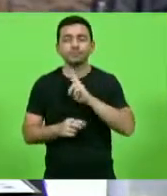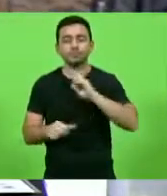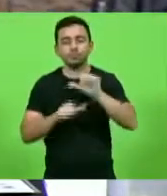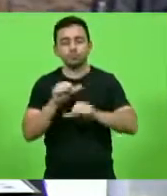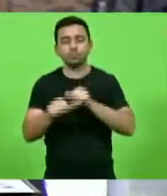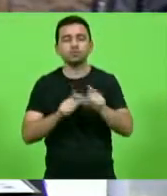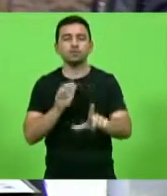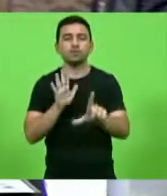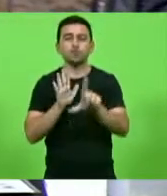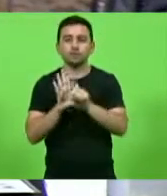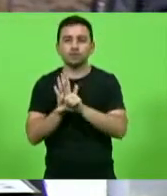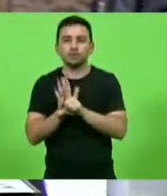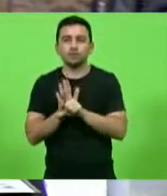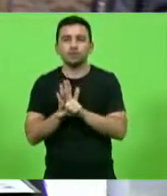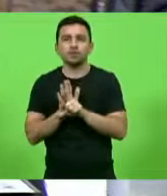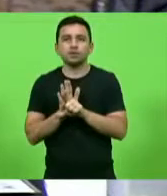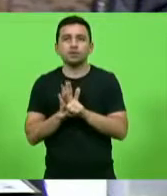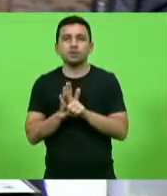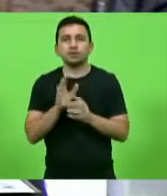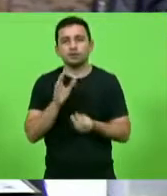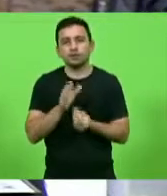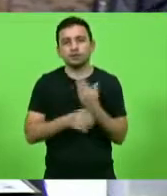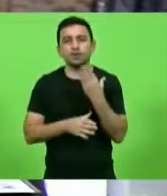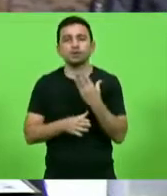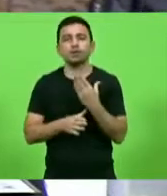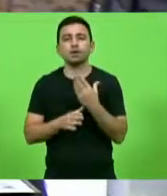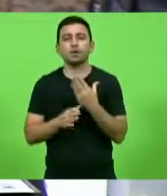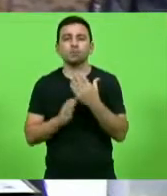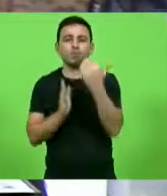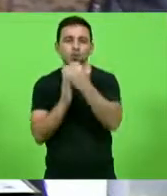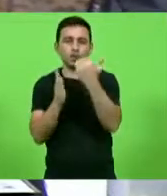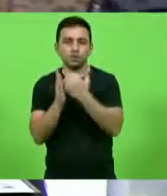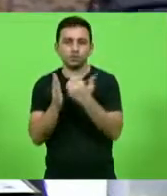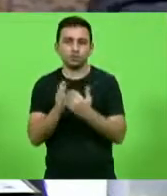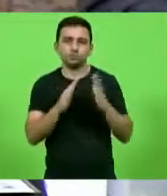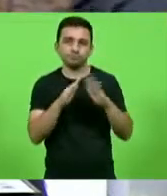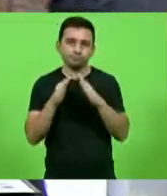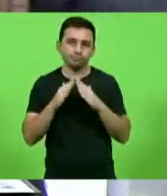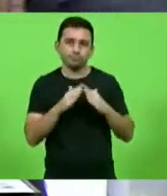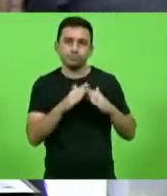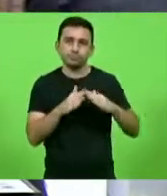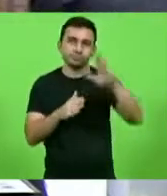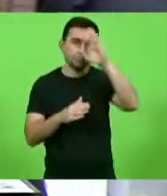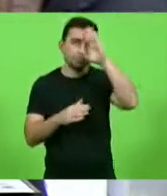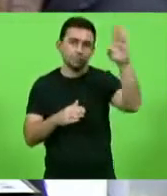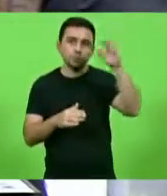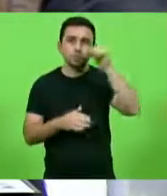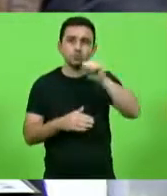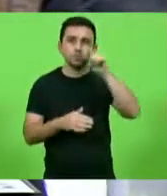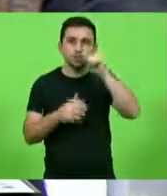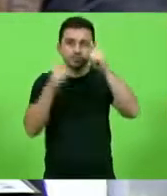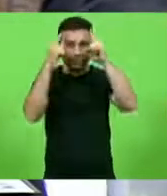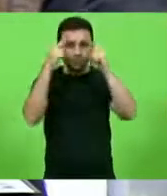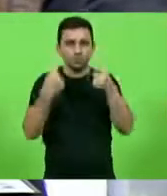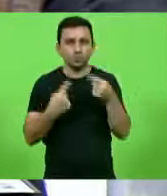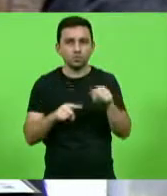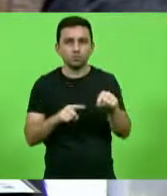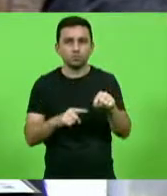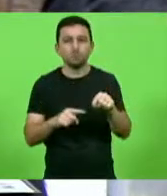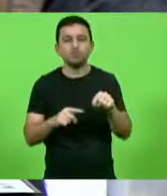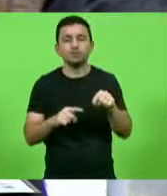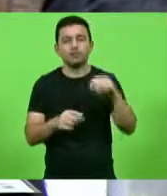lei complementar que institui o Programa de Habitação Popular do Estado com o fim de priorizar atendimento à mulher vítima de violência